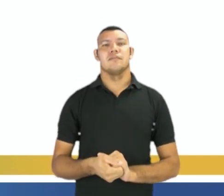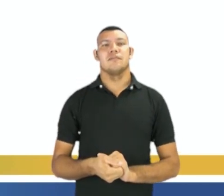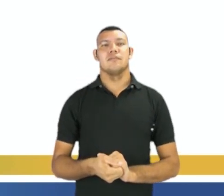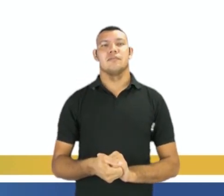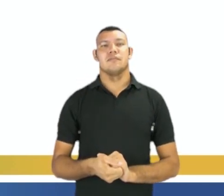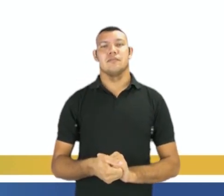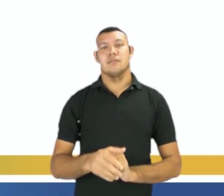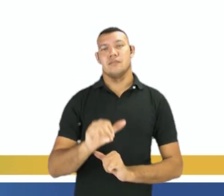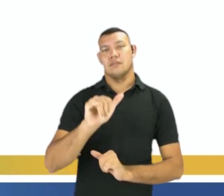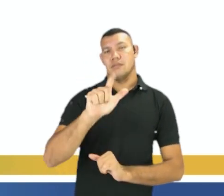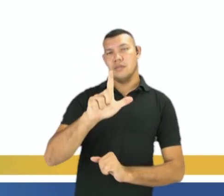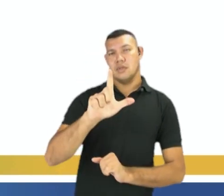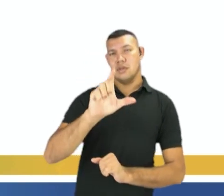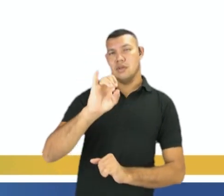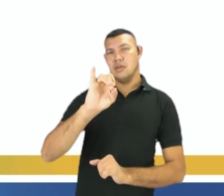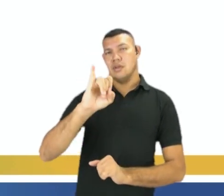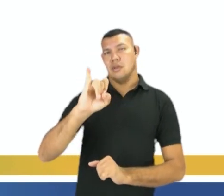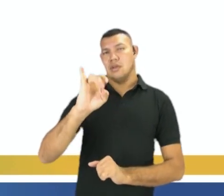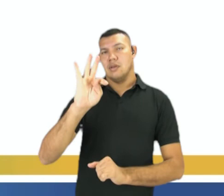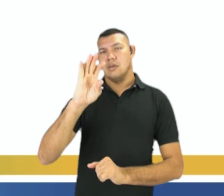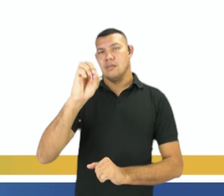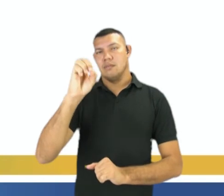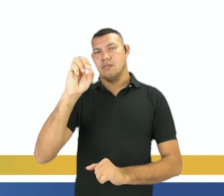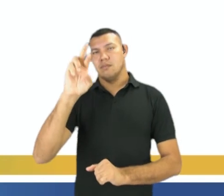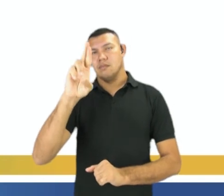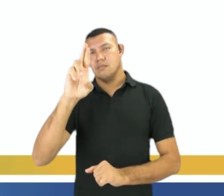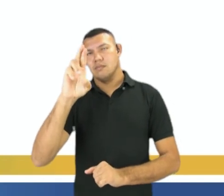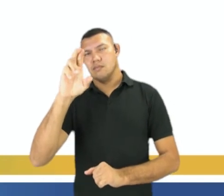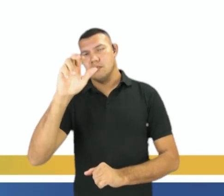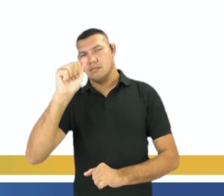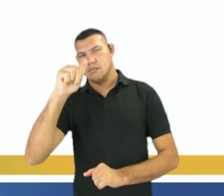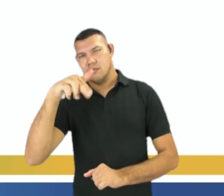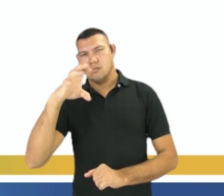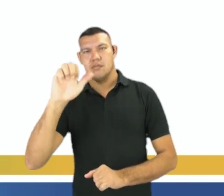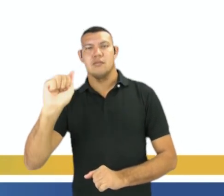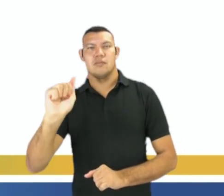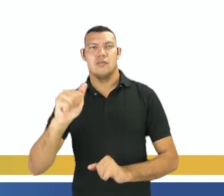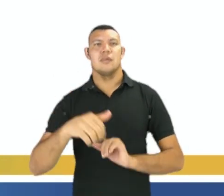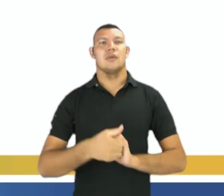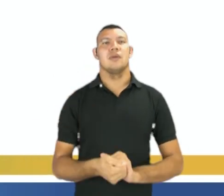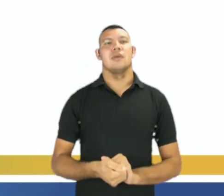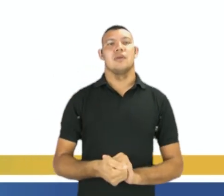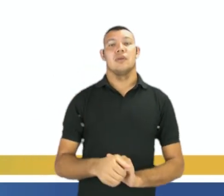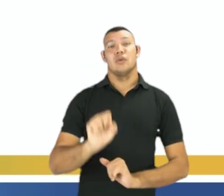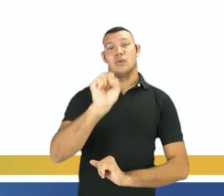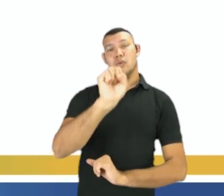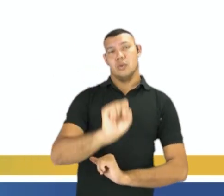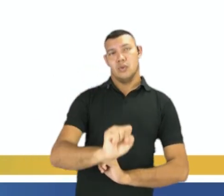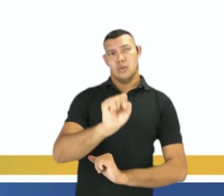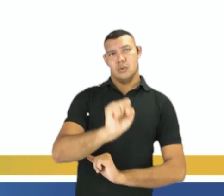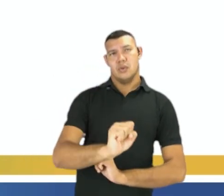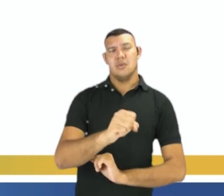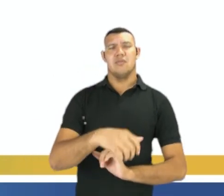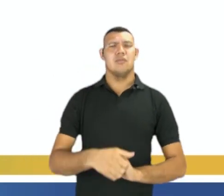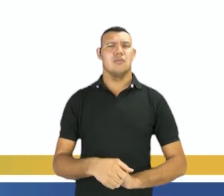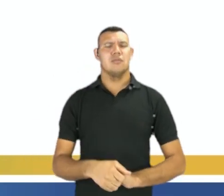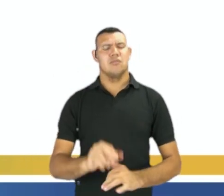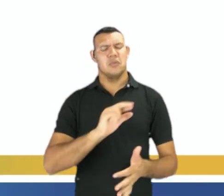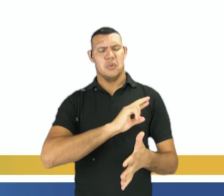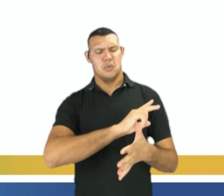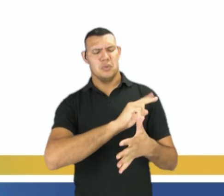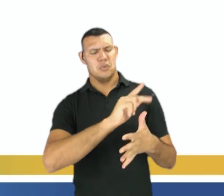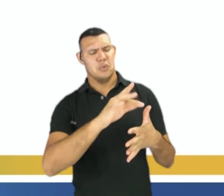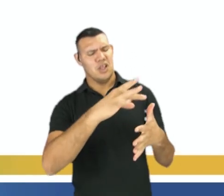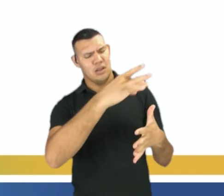clima litorâneo, né? Essa parte litoral. Lá ali no sul de azul nós temos o clima subtropical. Então são as partes de